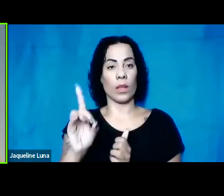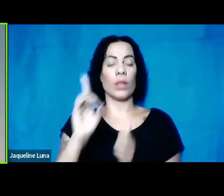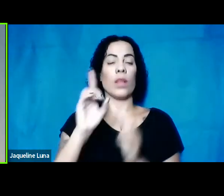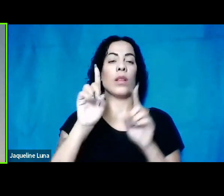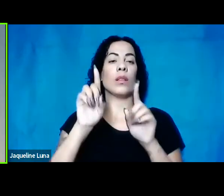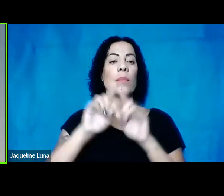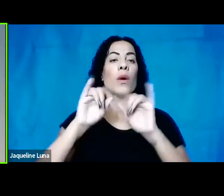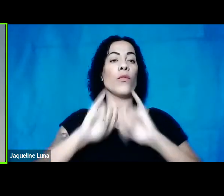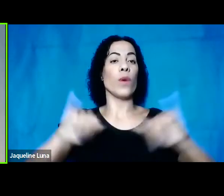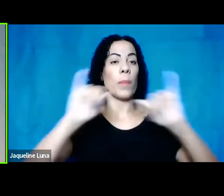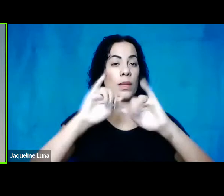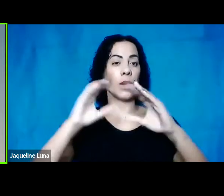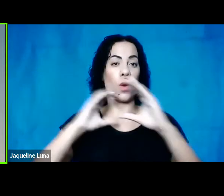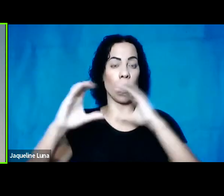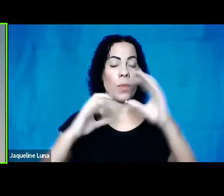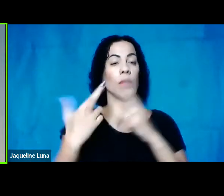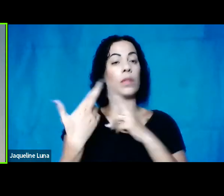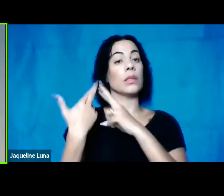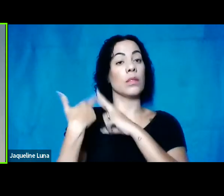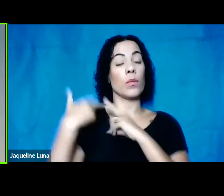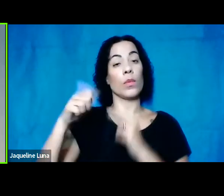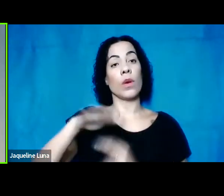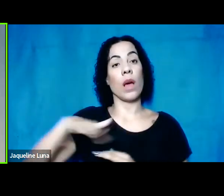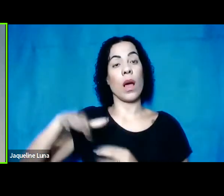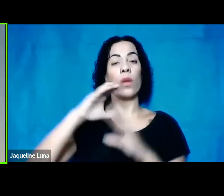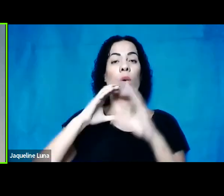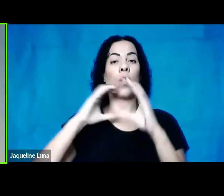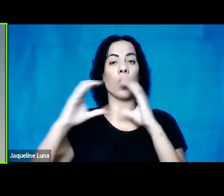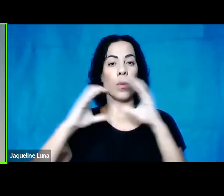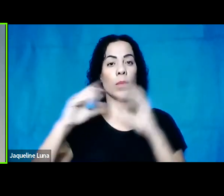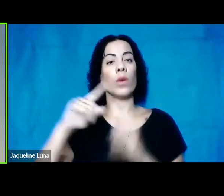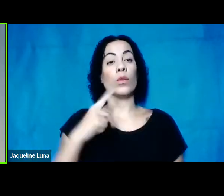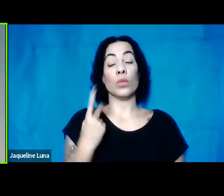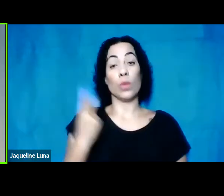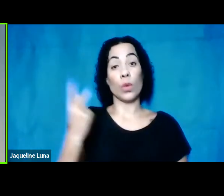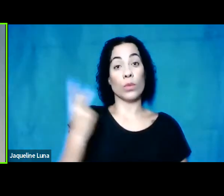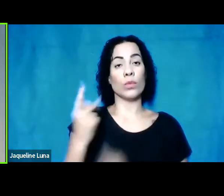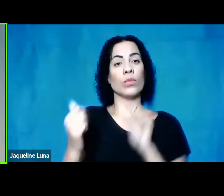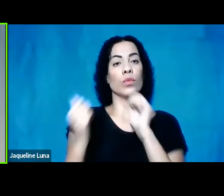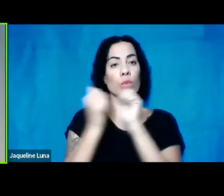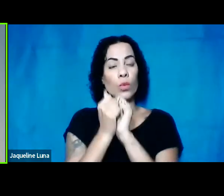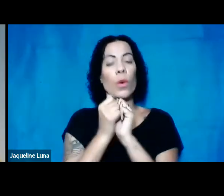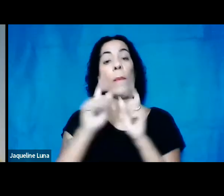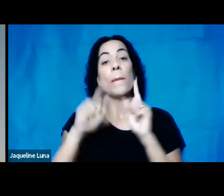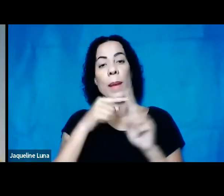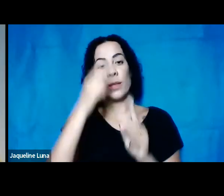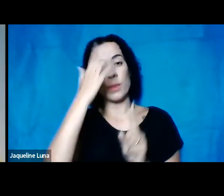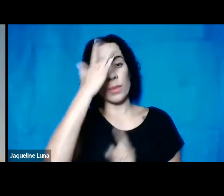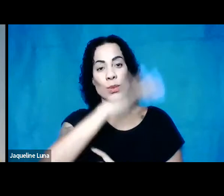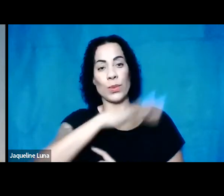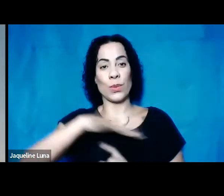e Comunicação, responsável pela área de comunicação. Nós duas, juntos com essa galera toda,